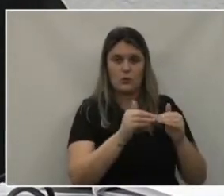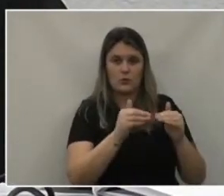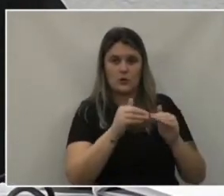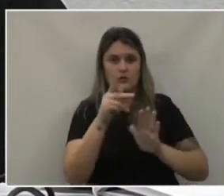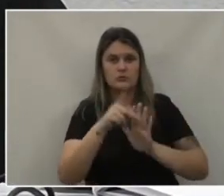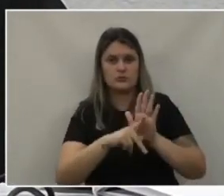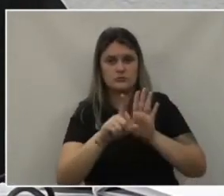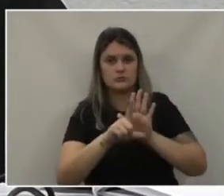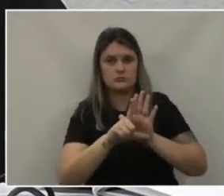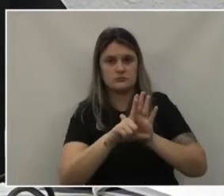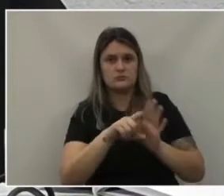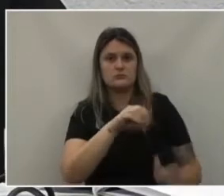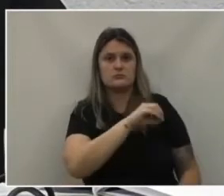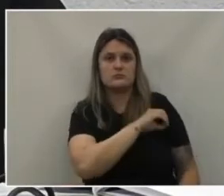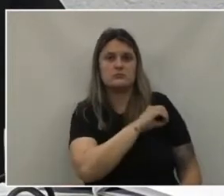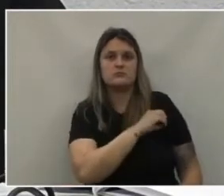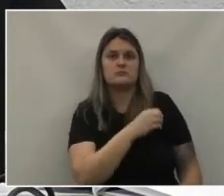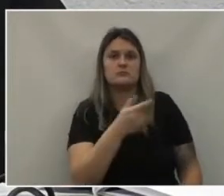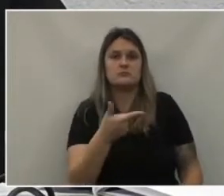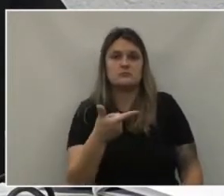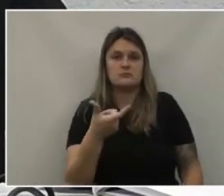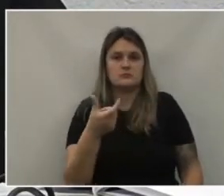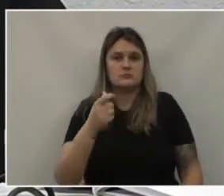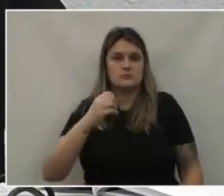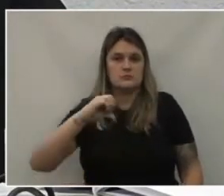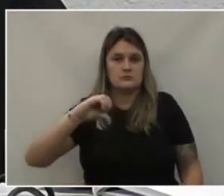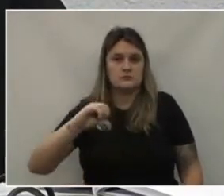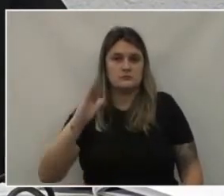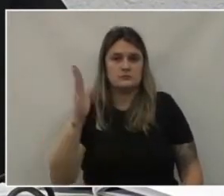ao projeto de lei ordinária número